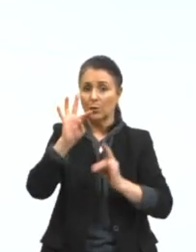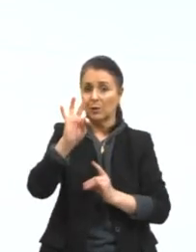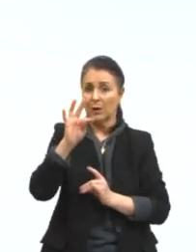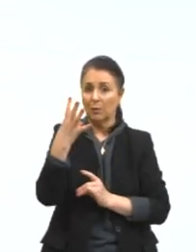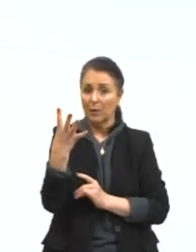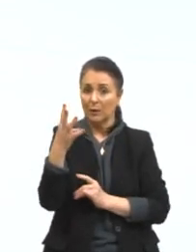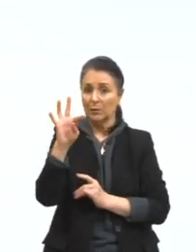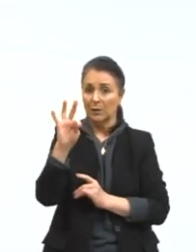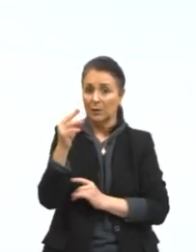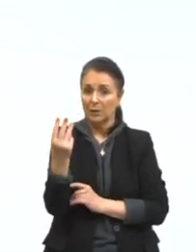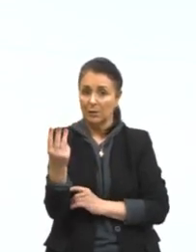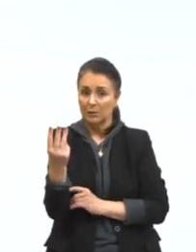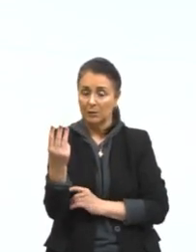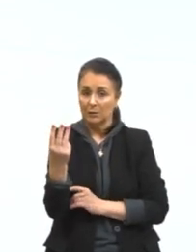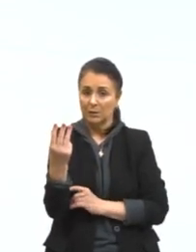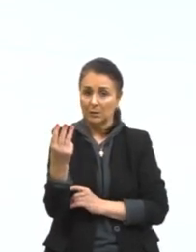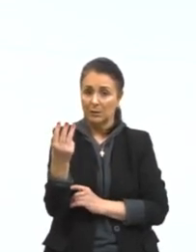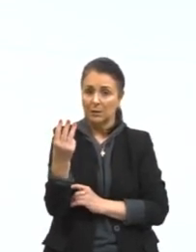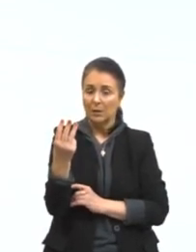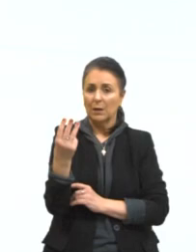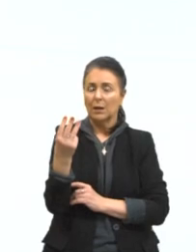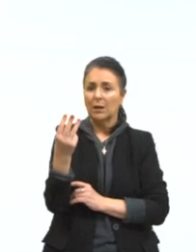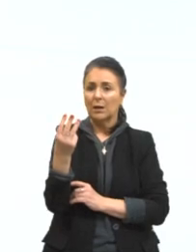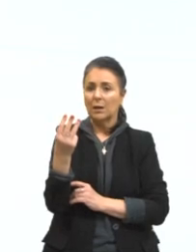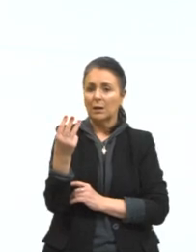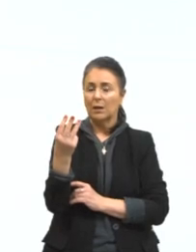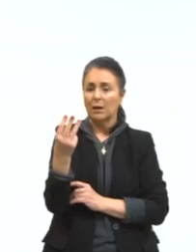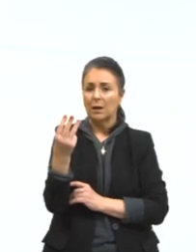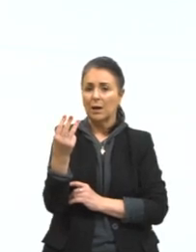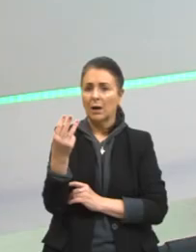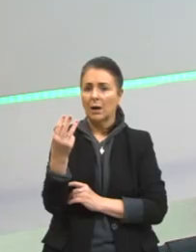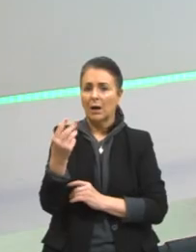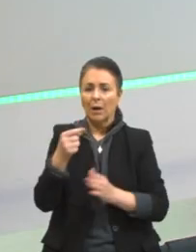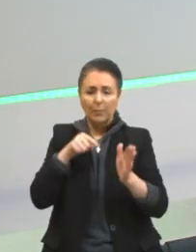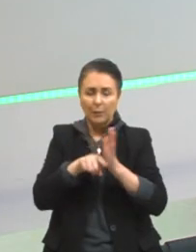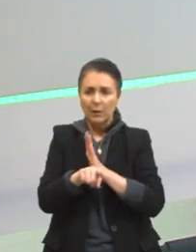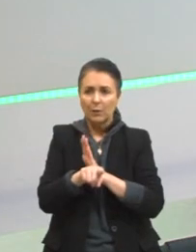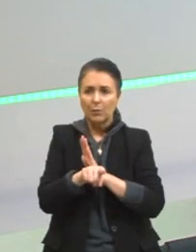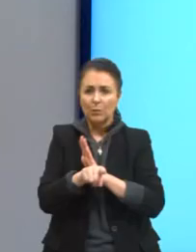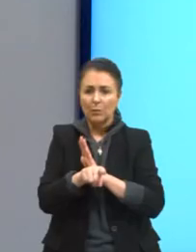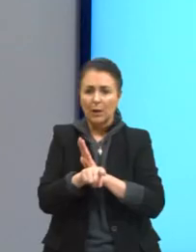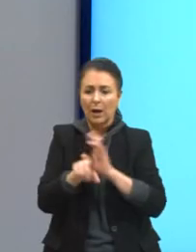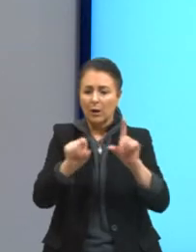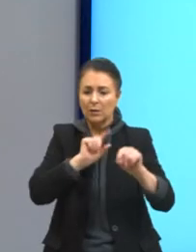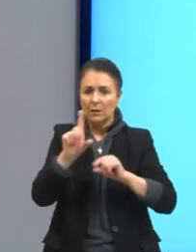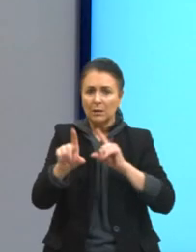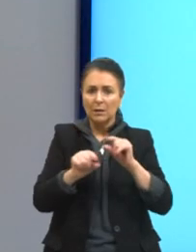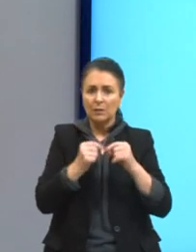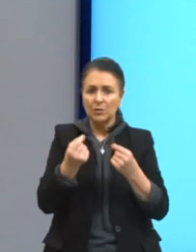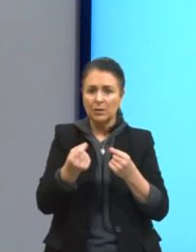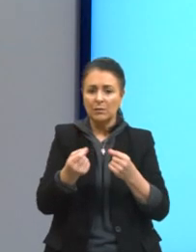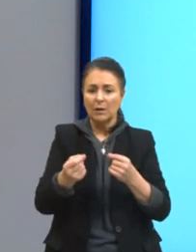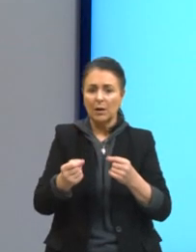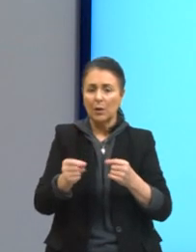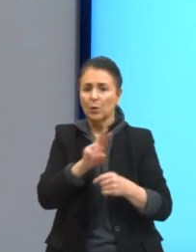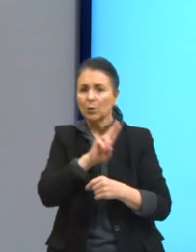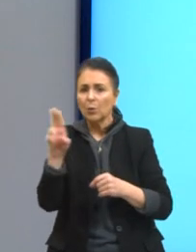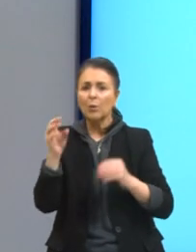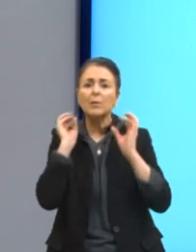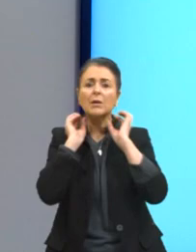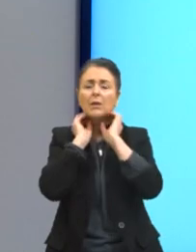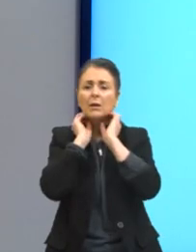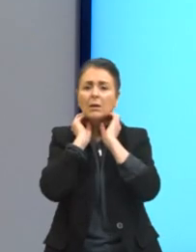e T3 Então aqui estão as que as questões qual qual desses qual dessas glândulas que vai produzir